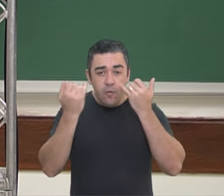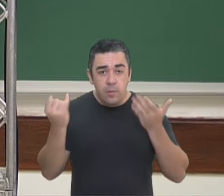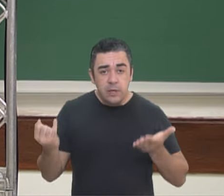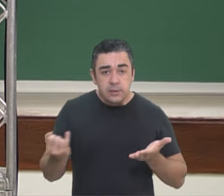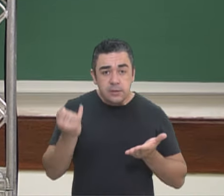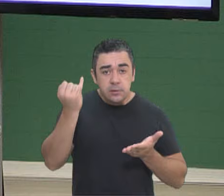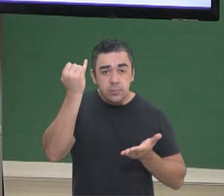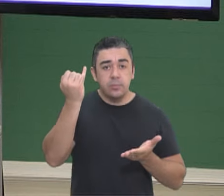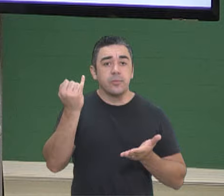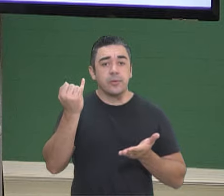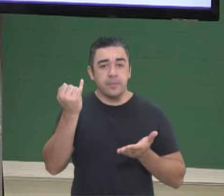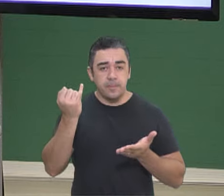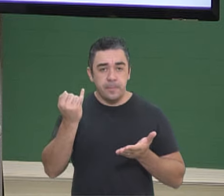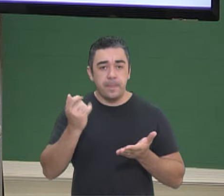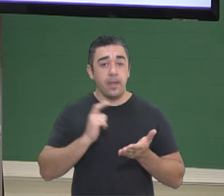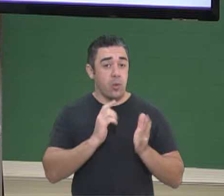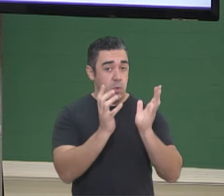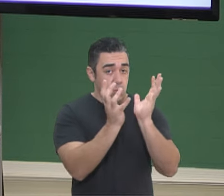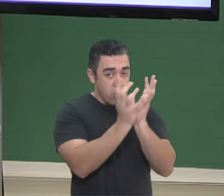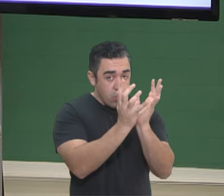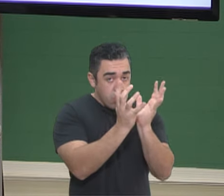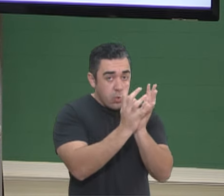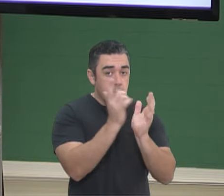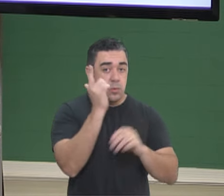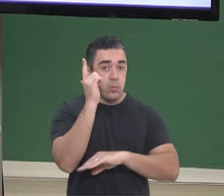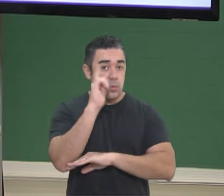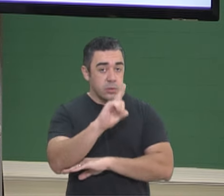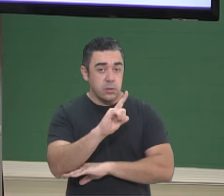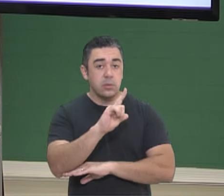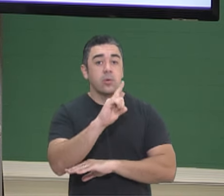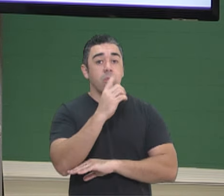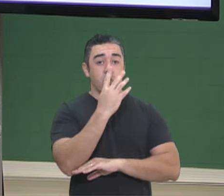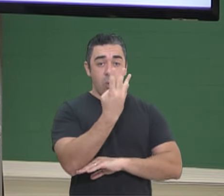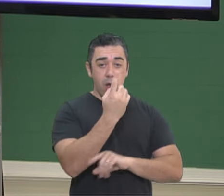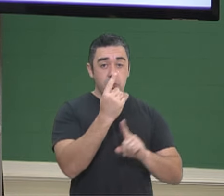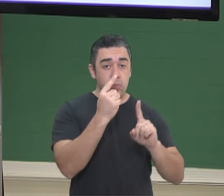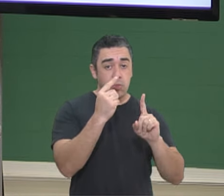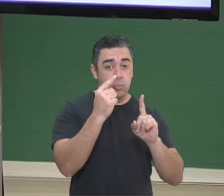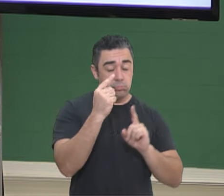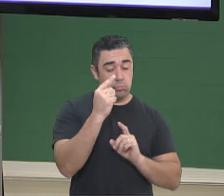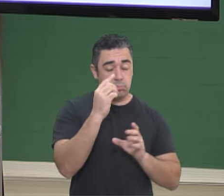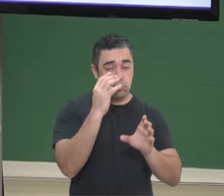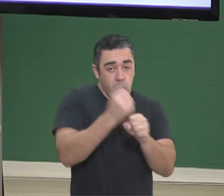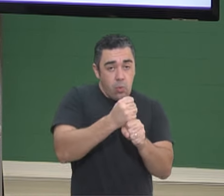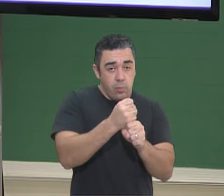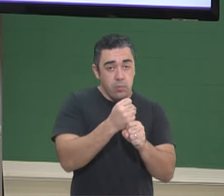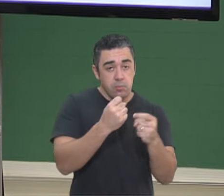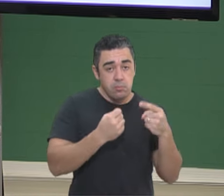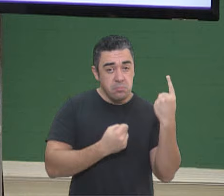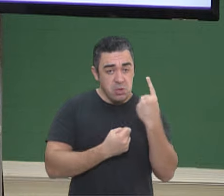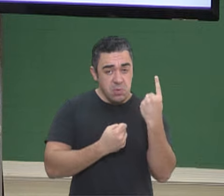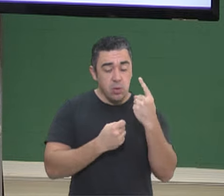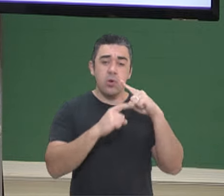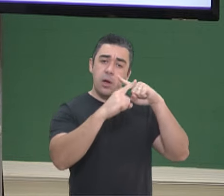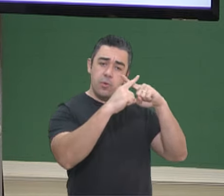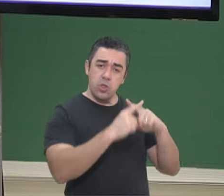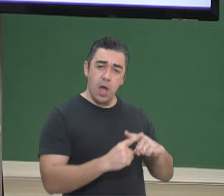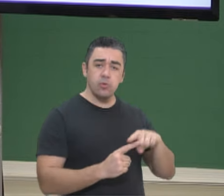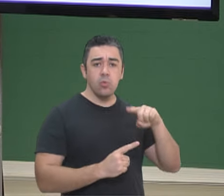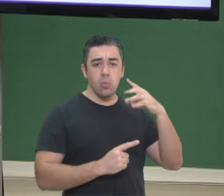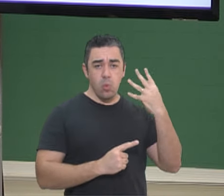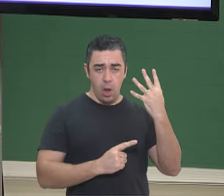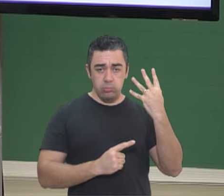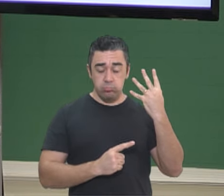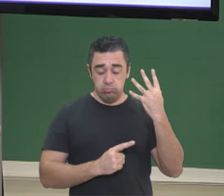comigo aqui, ó. A equipe obteve 4 pontos no primeiro turno. Então, aconteceu o campeonato. E como que